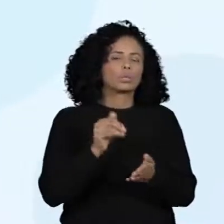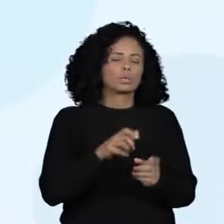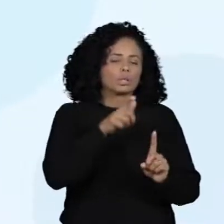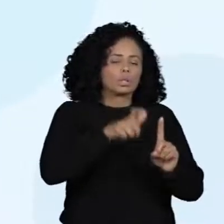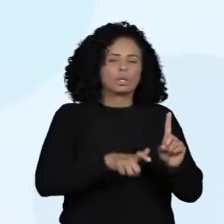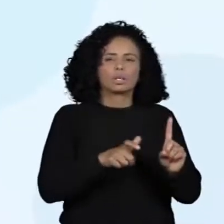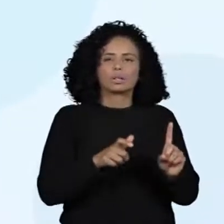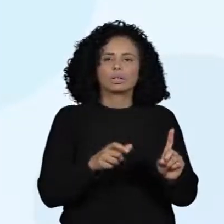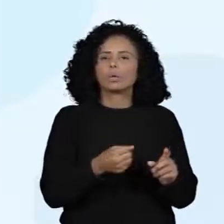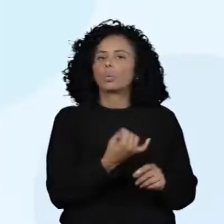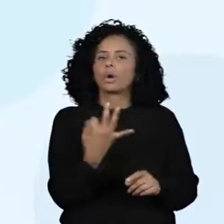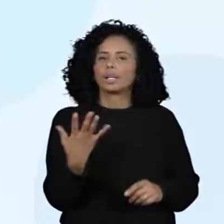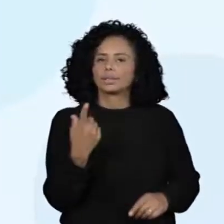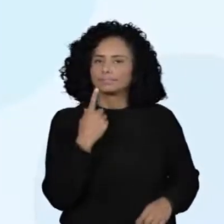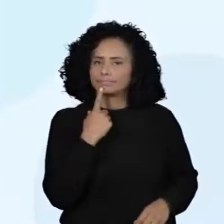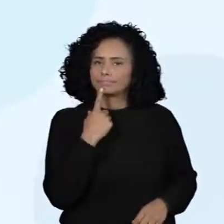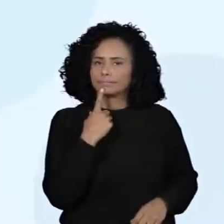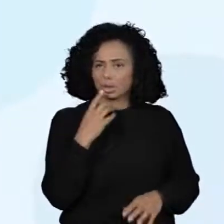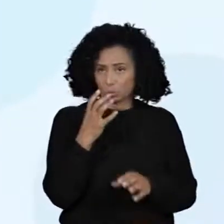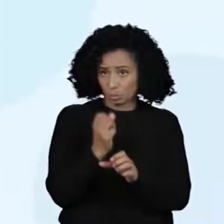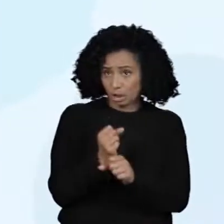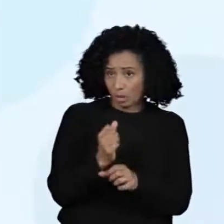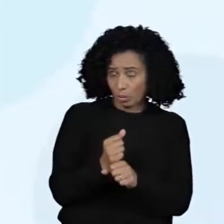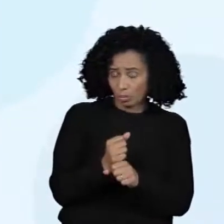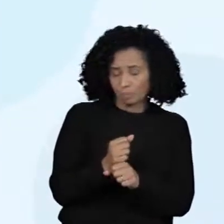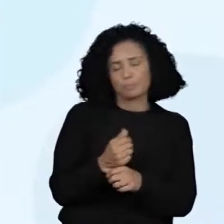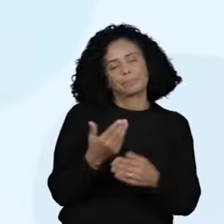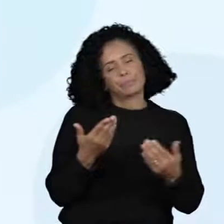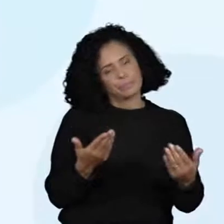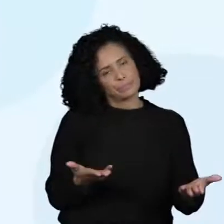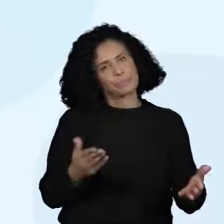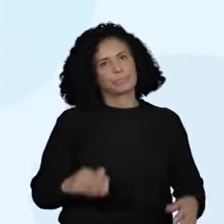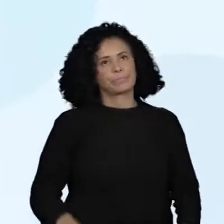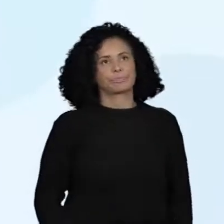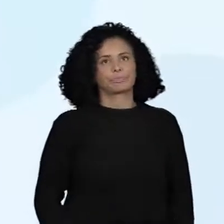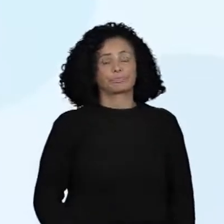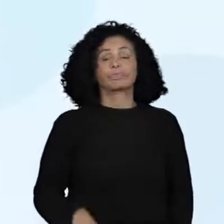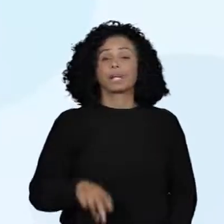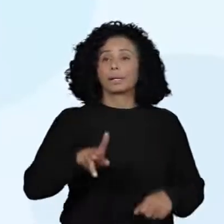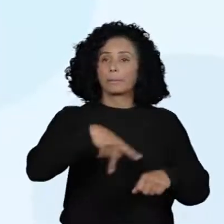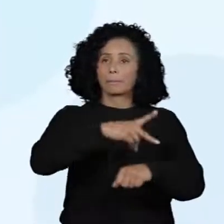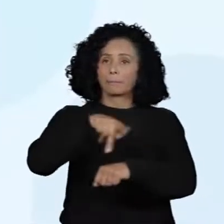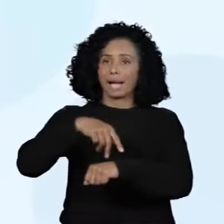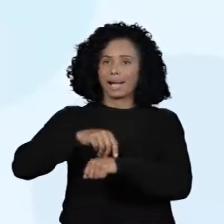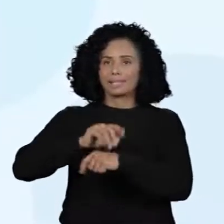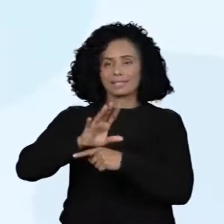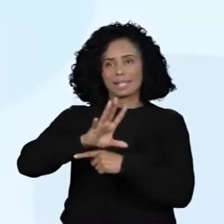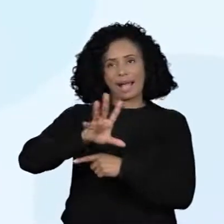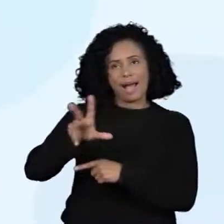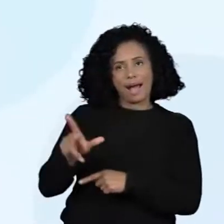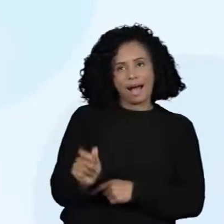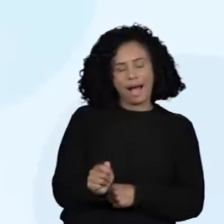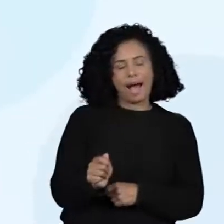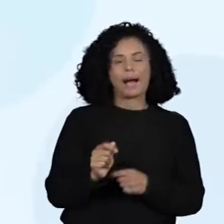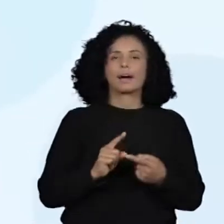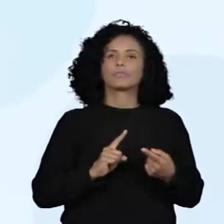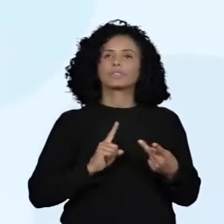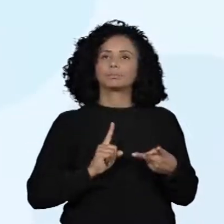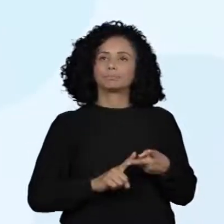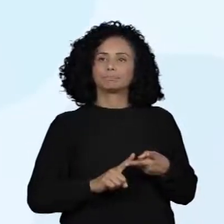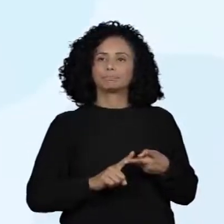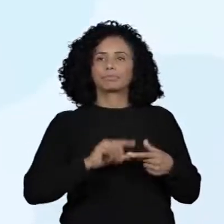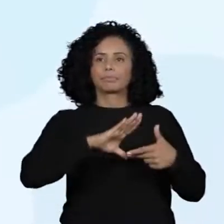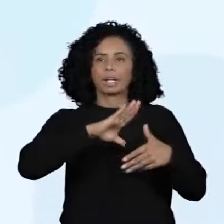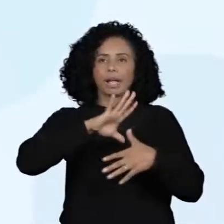ao todo. Então é o total, né, professora? Isso, então foram aí de países da África, não é? Continente africano, americano